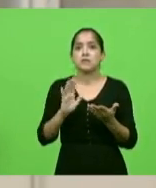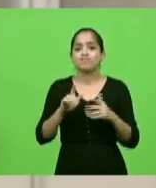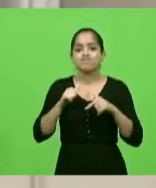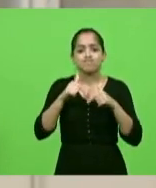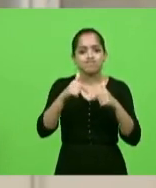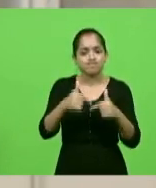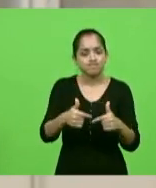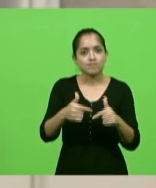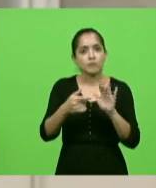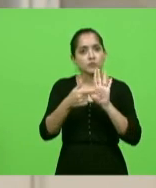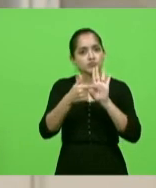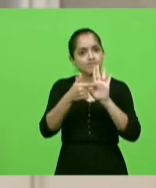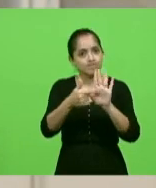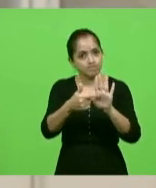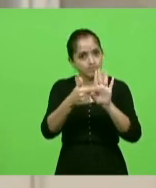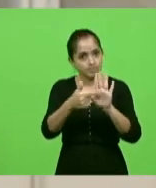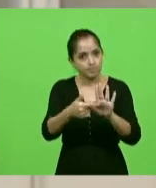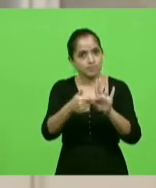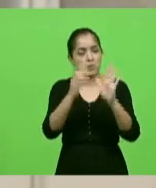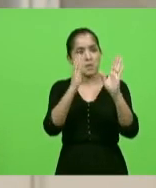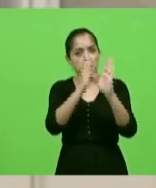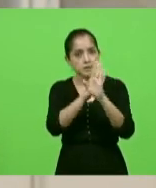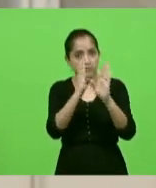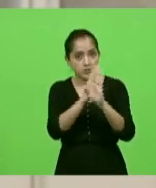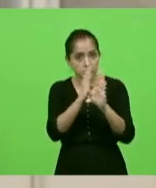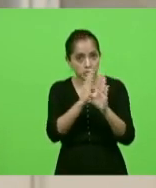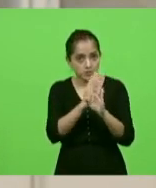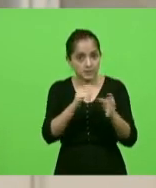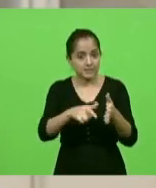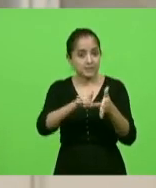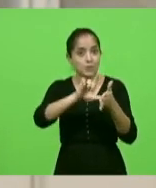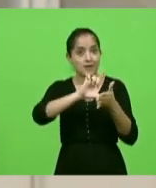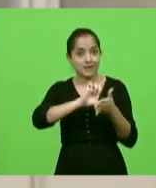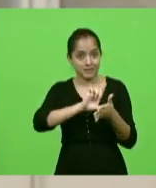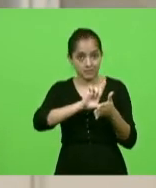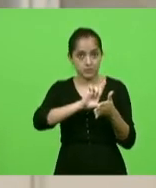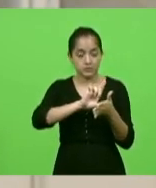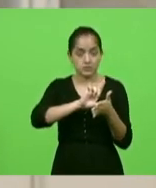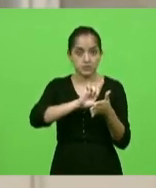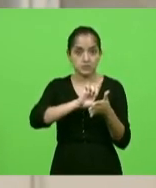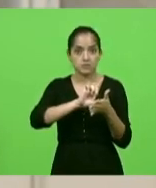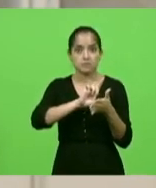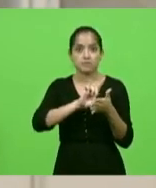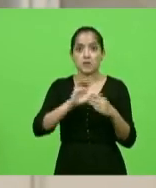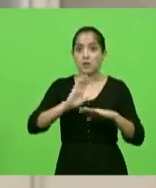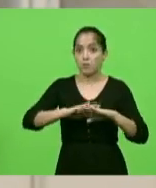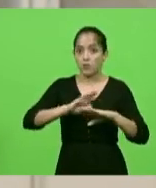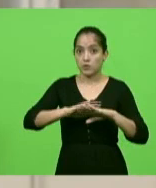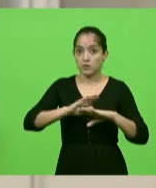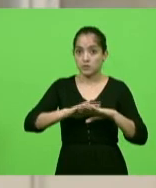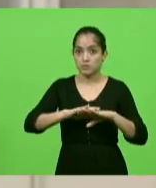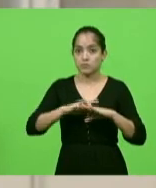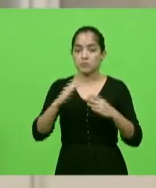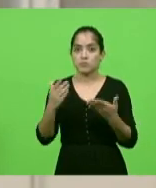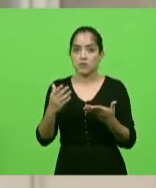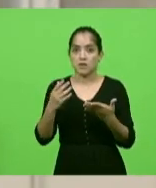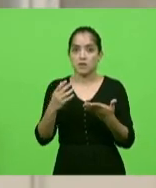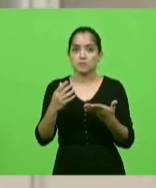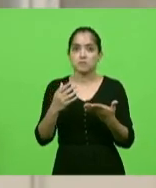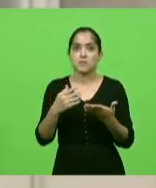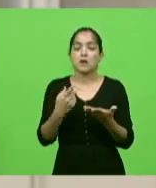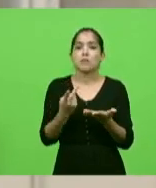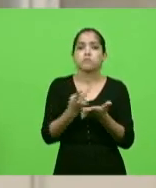a fim de flagrar investigação preliminar destinado a apuração dos supostos